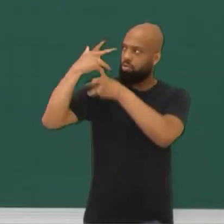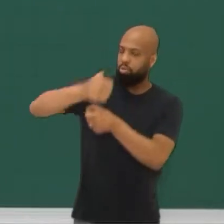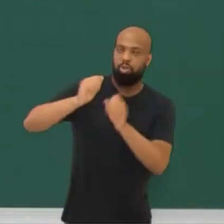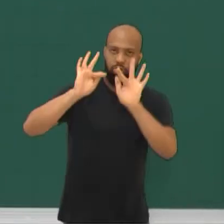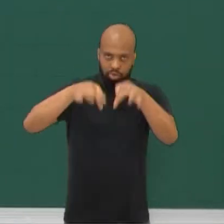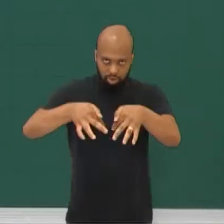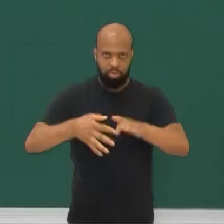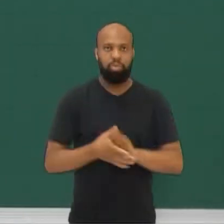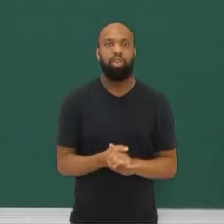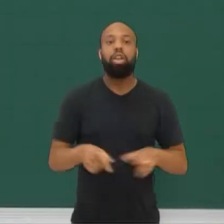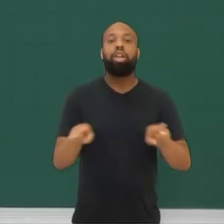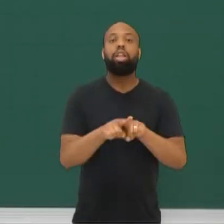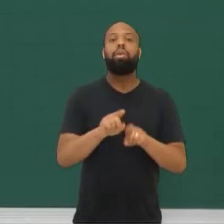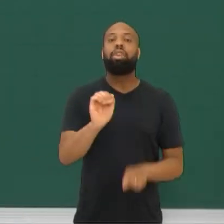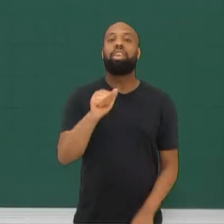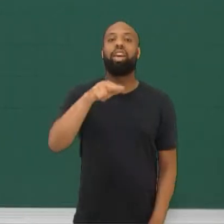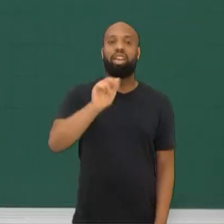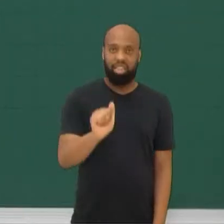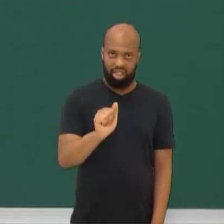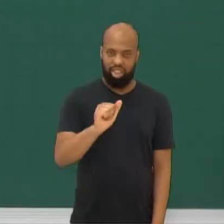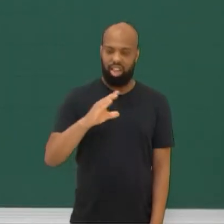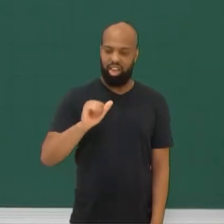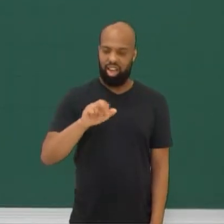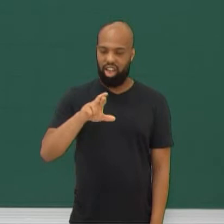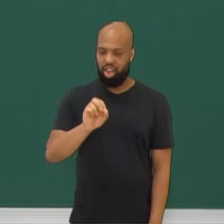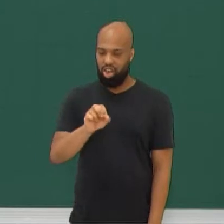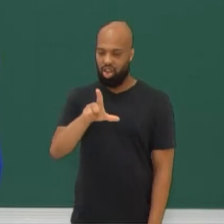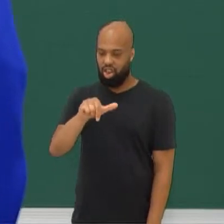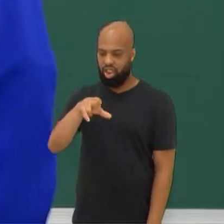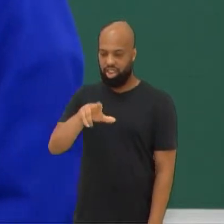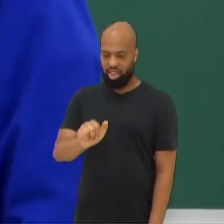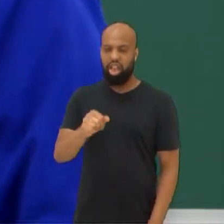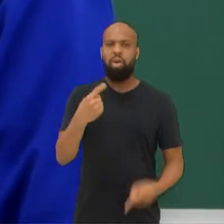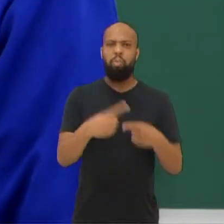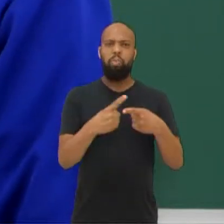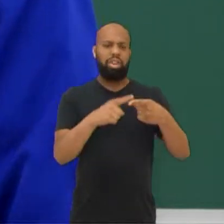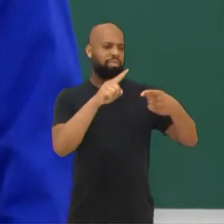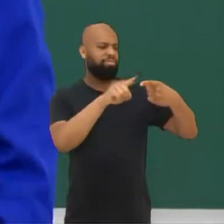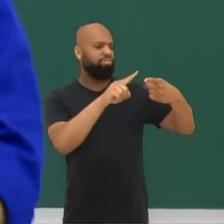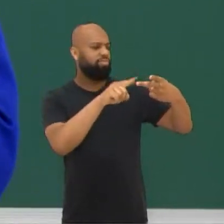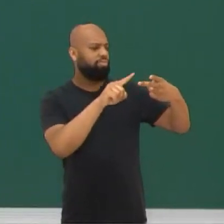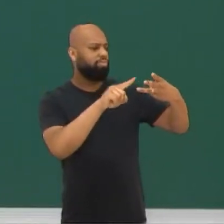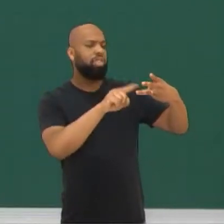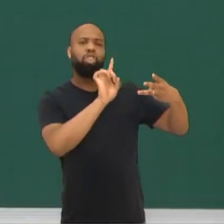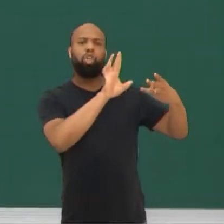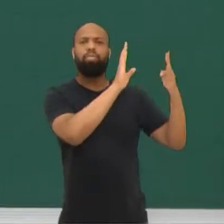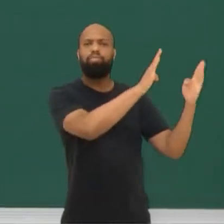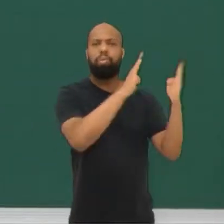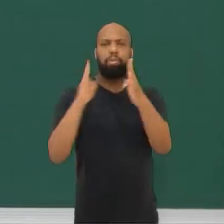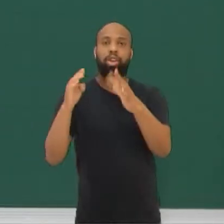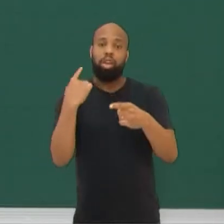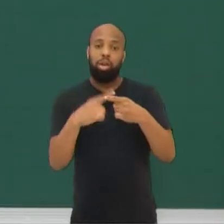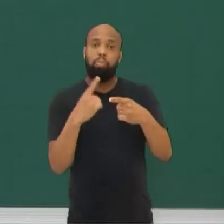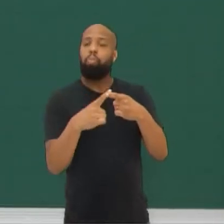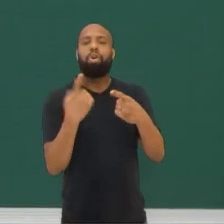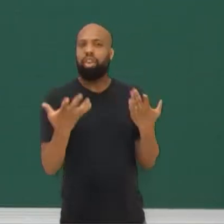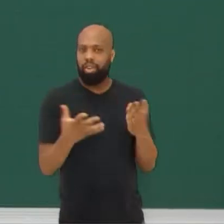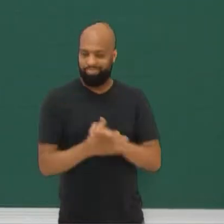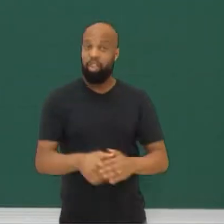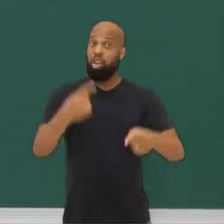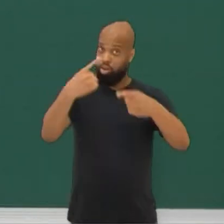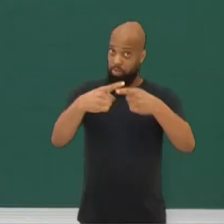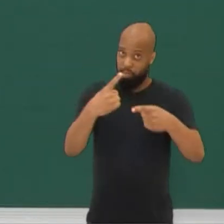Ana Carolina Ferreira. Por que são apenas 3 estados? Porque o Augusto Conte, né,